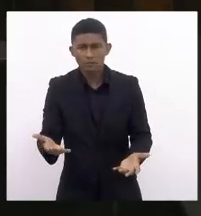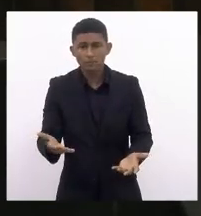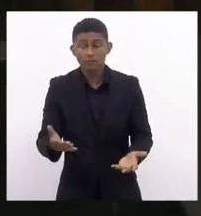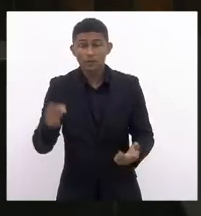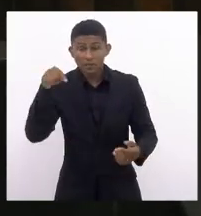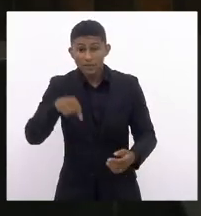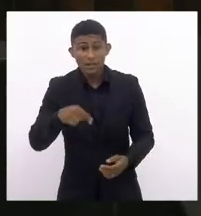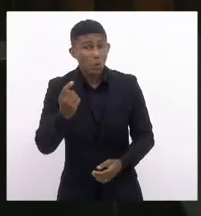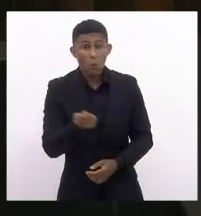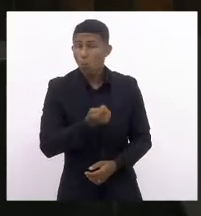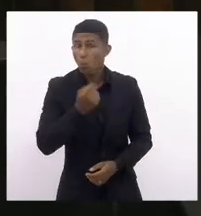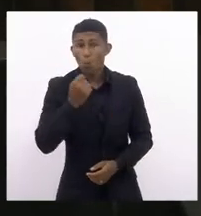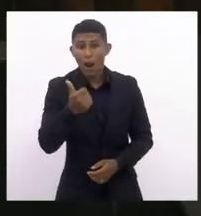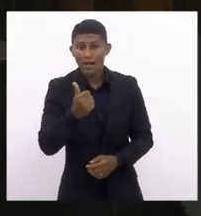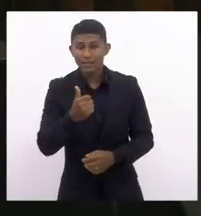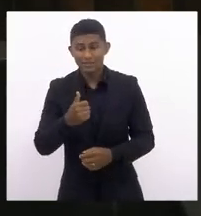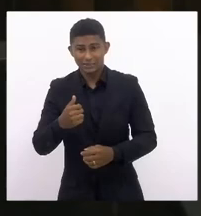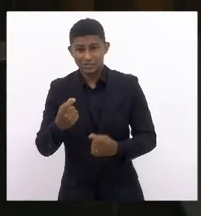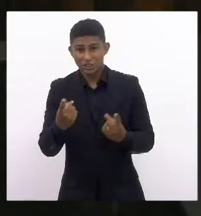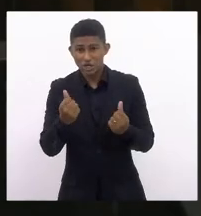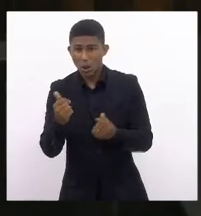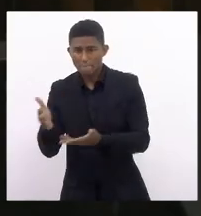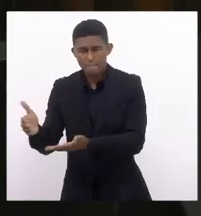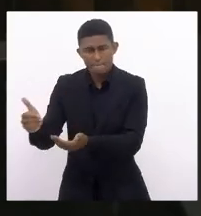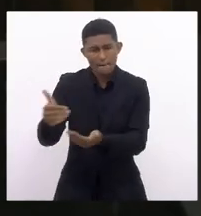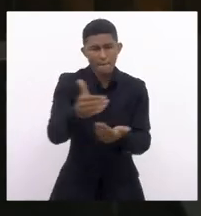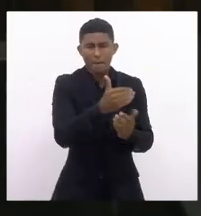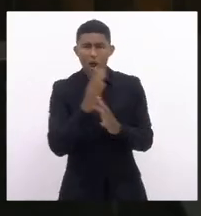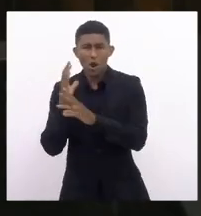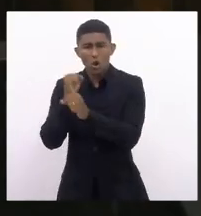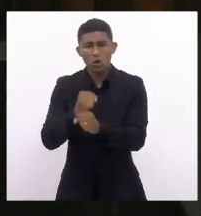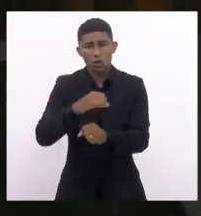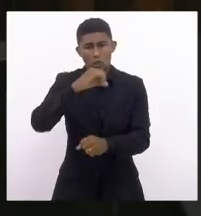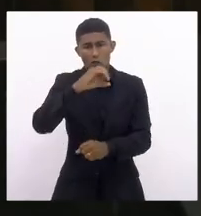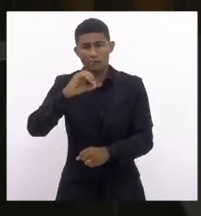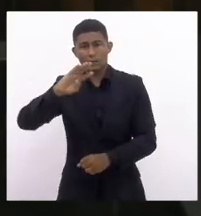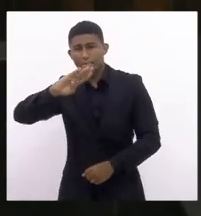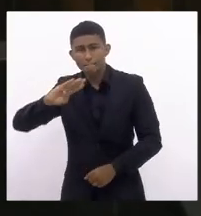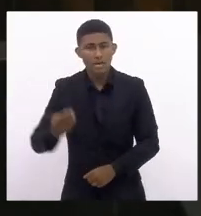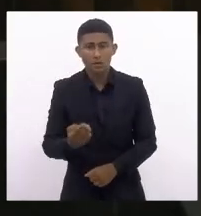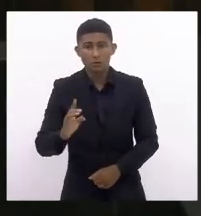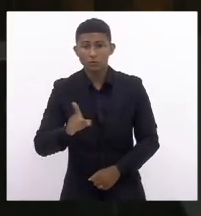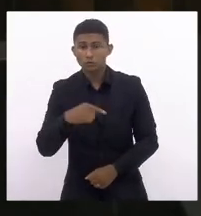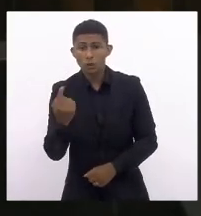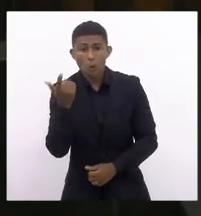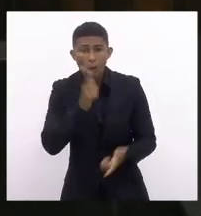quase 90 bilhões. Temos conseguido recuperar fôlego econômico.